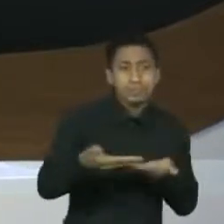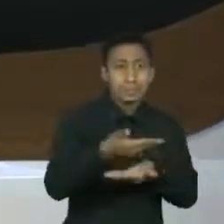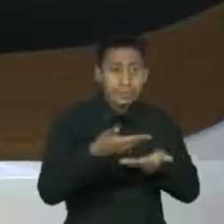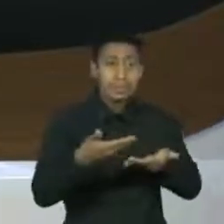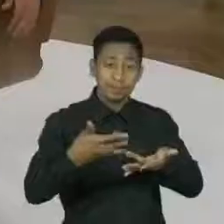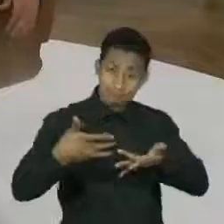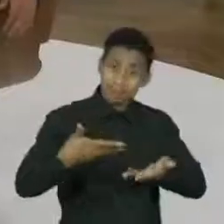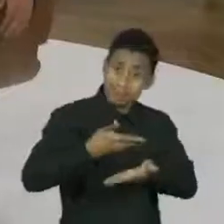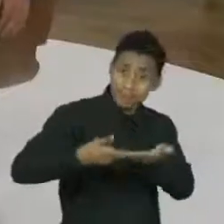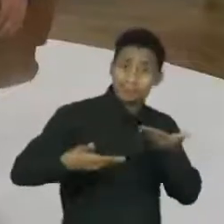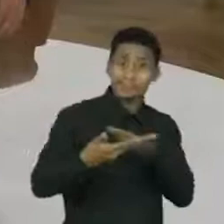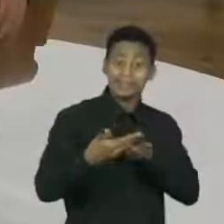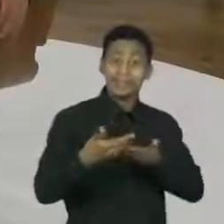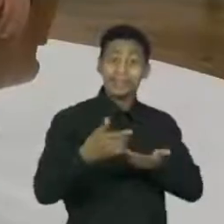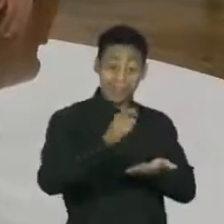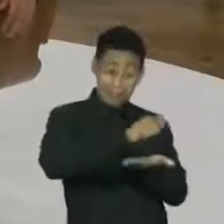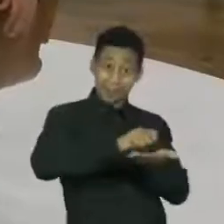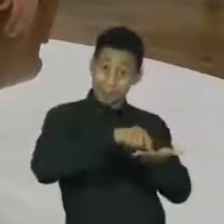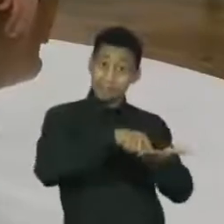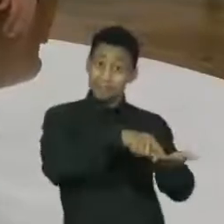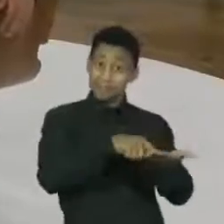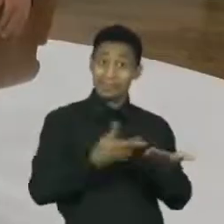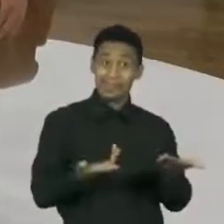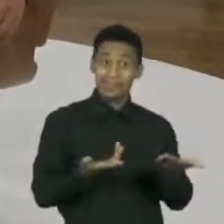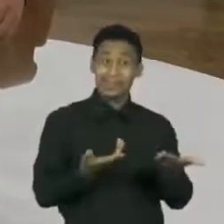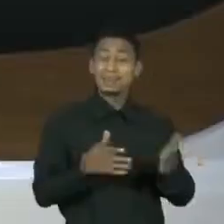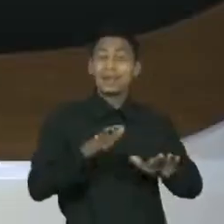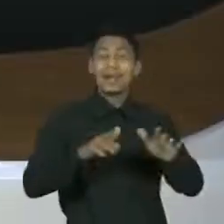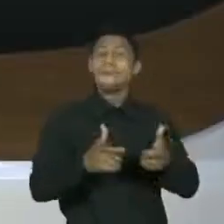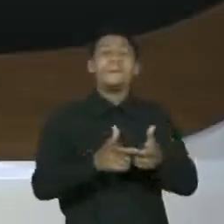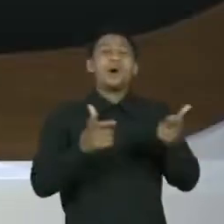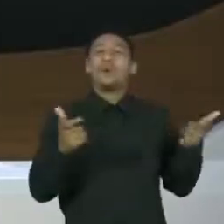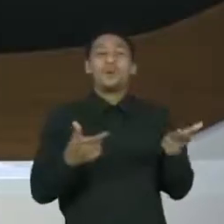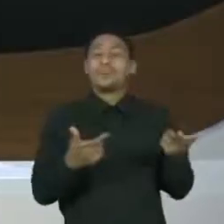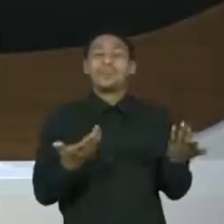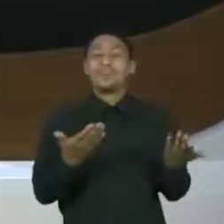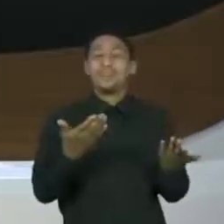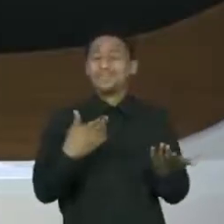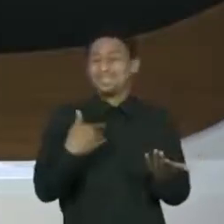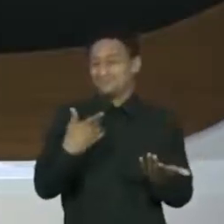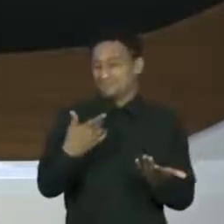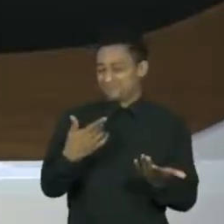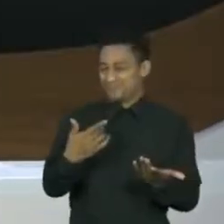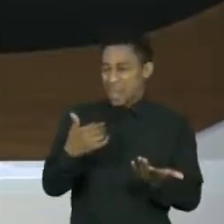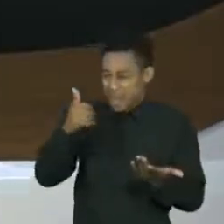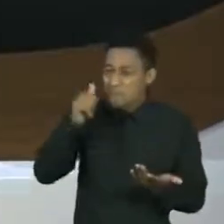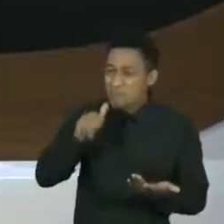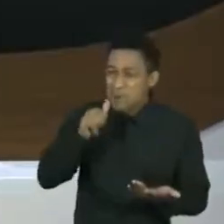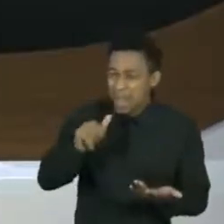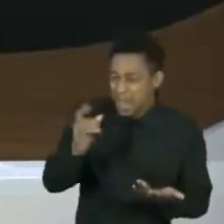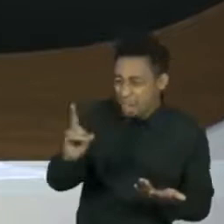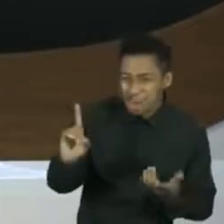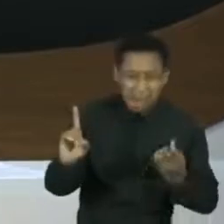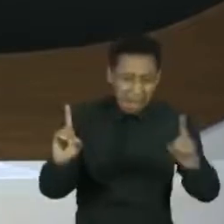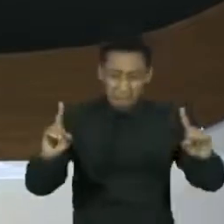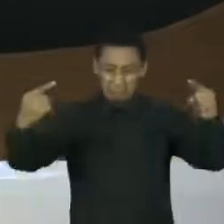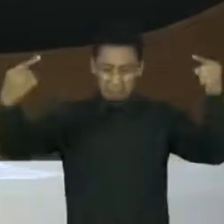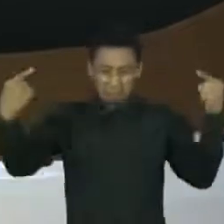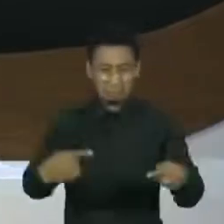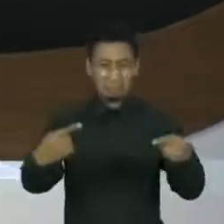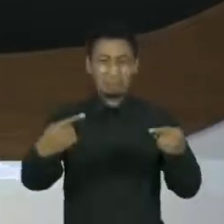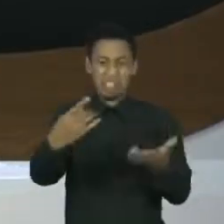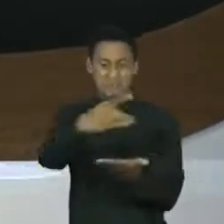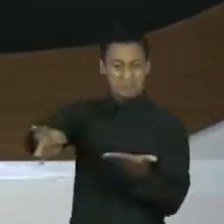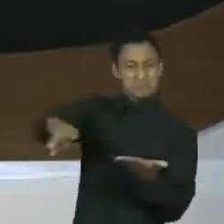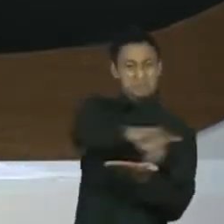entre elas né algo que se diz frequentemente que ele não existe entre solidariedade entre mulheres existe muita entre elas no